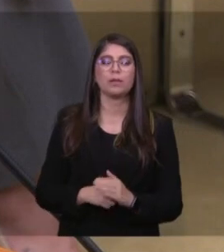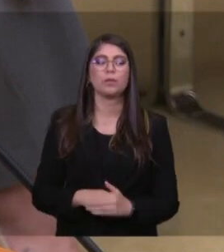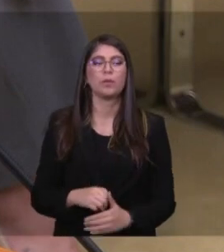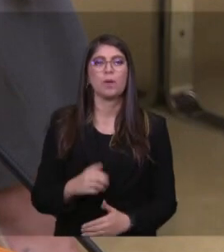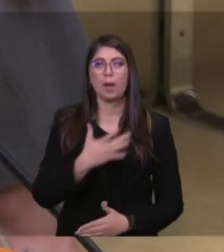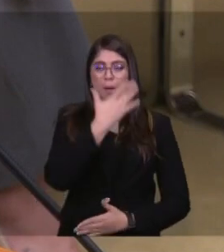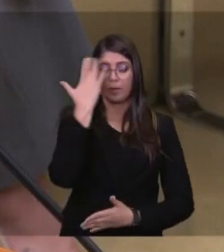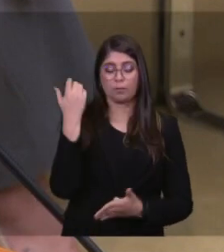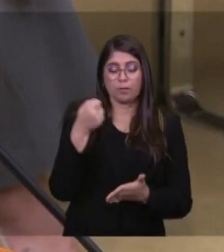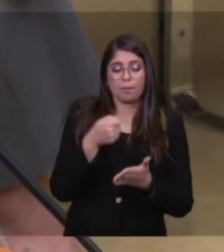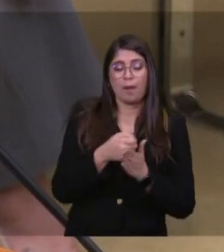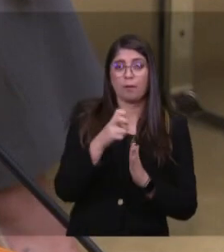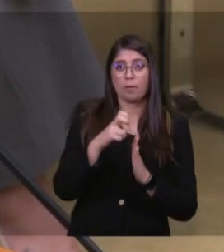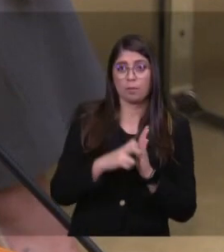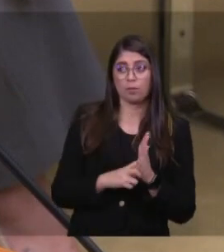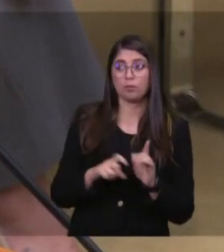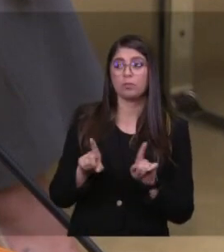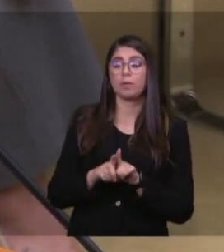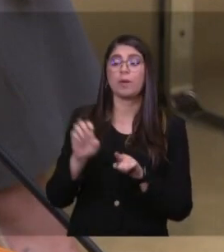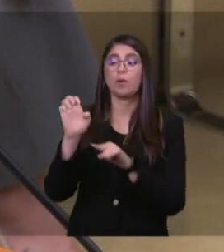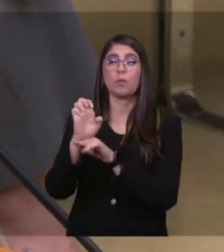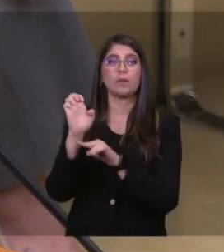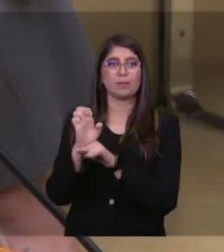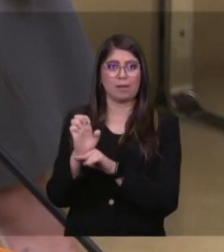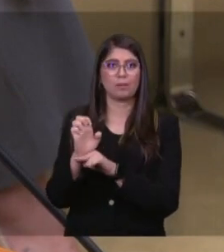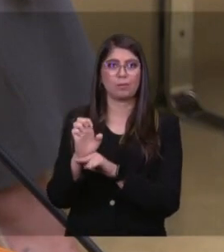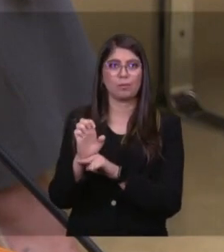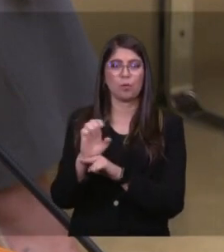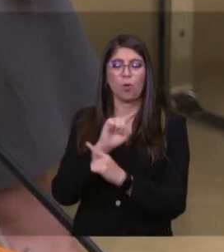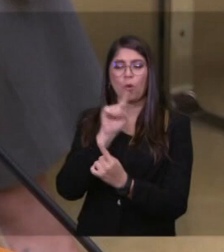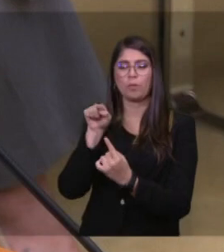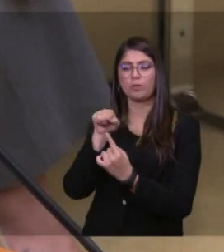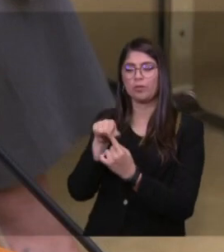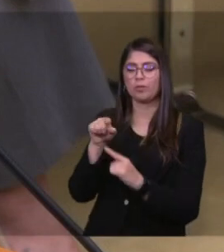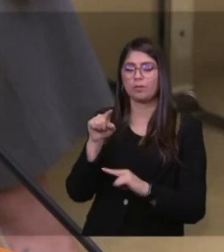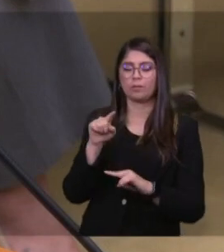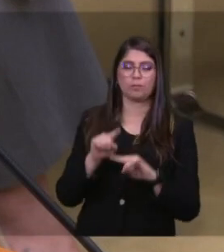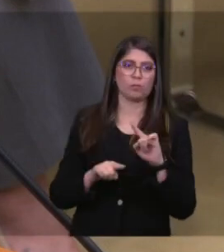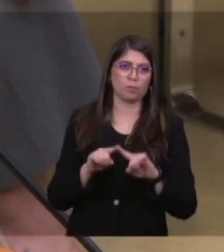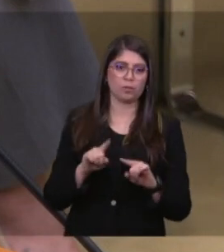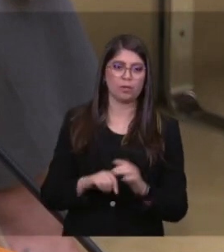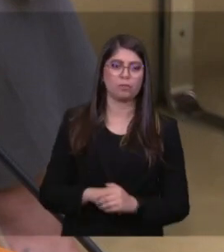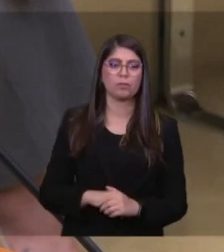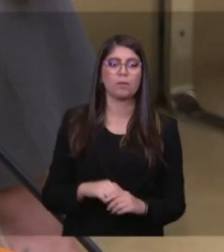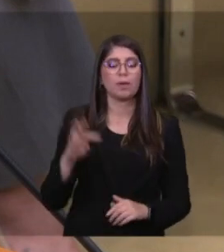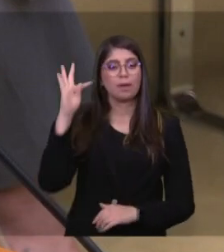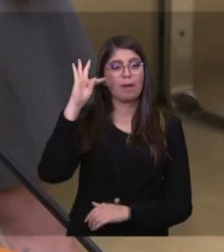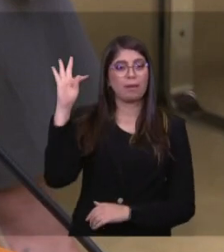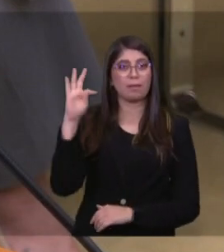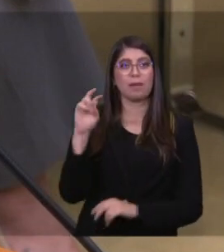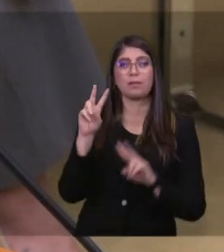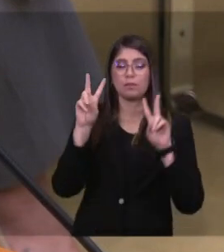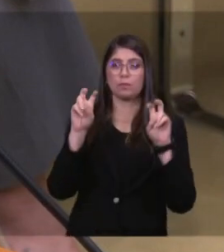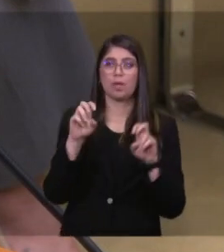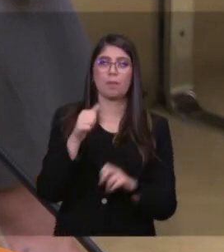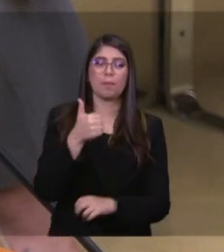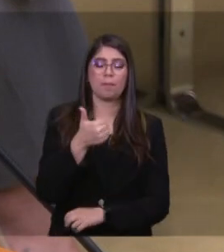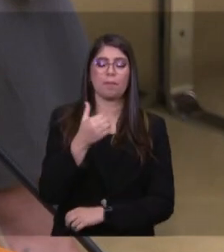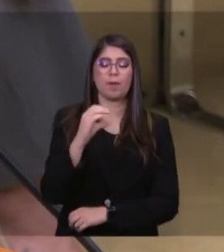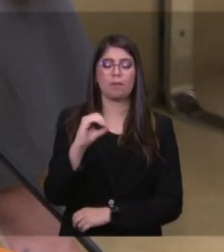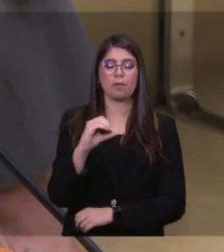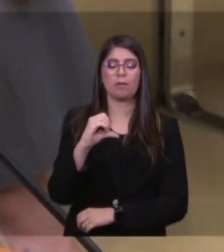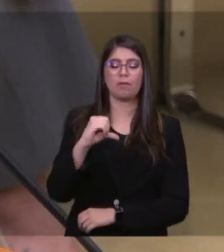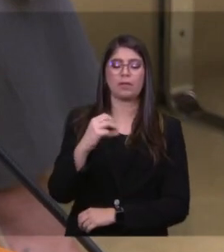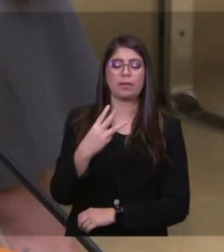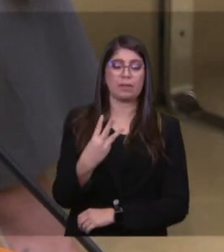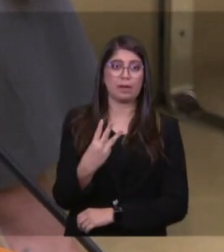Estado de destino da mercadoria. E a tese fixada no tema 1093 deixa claro quando diz que a